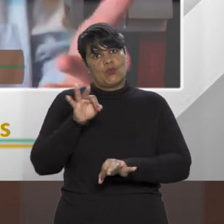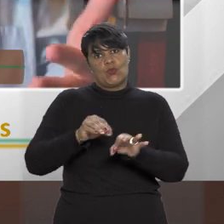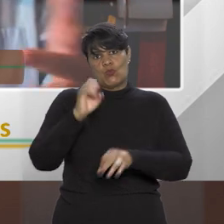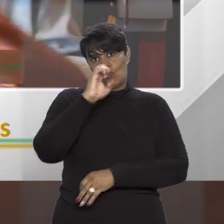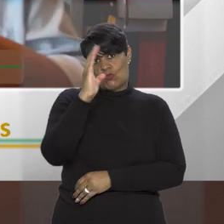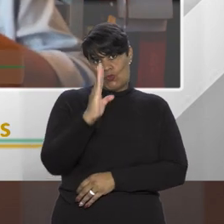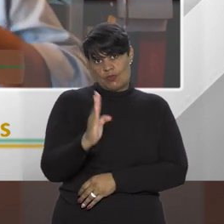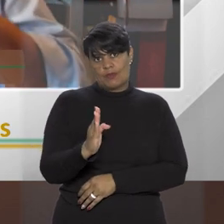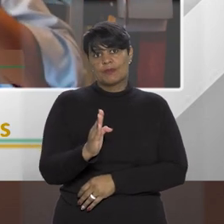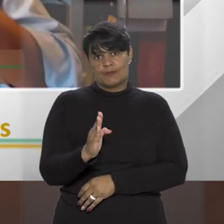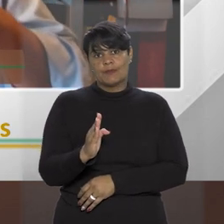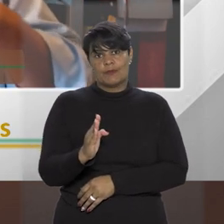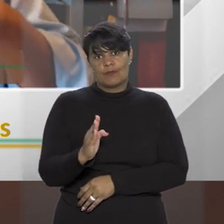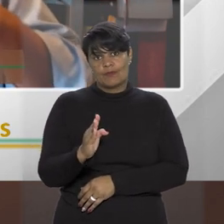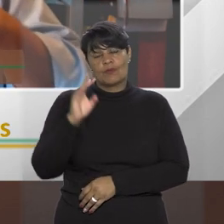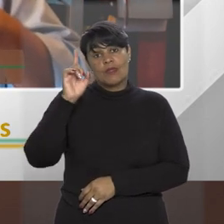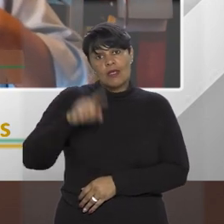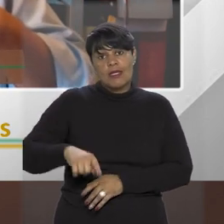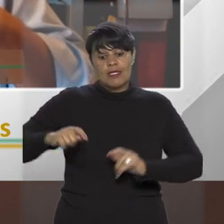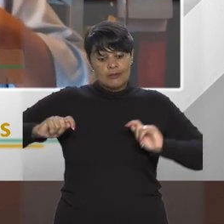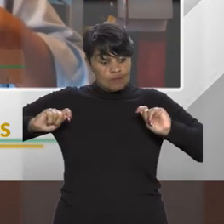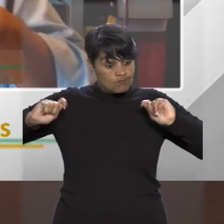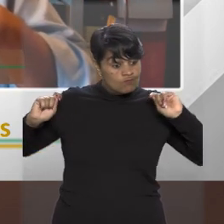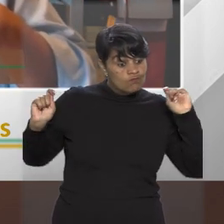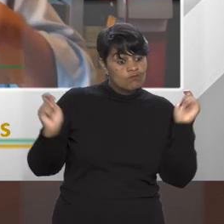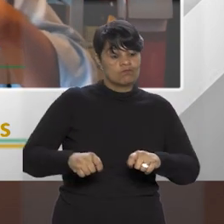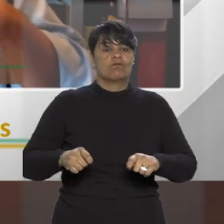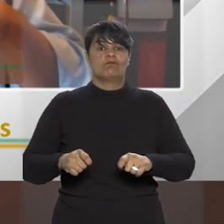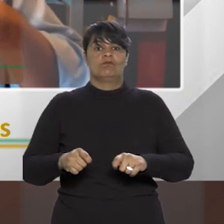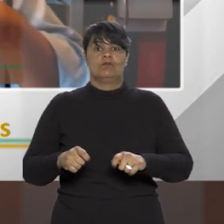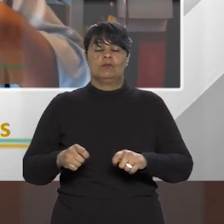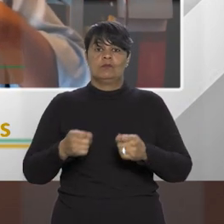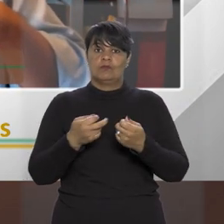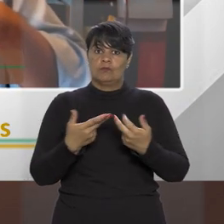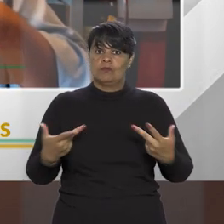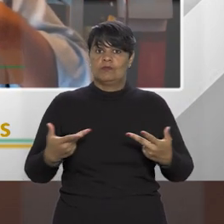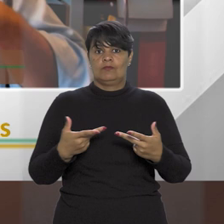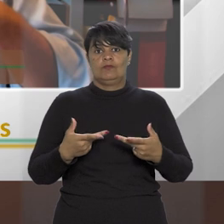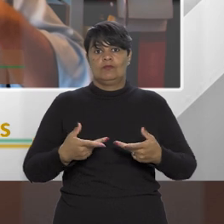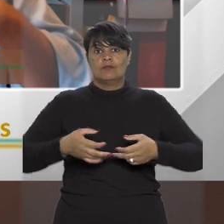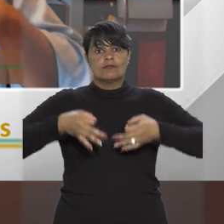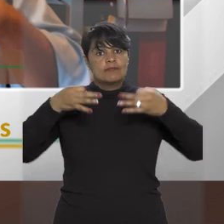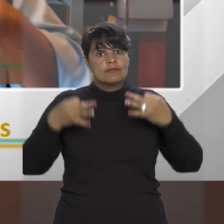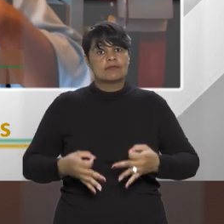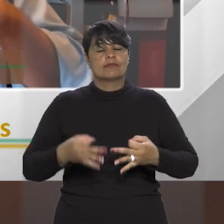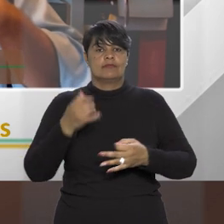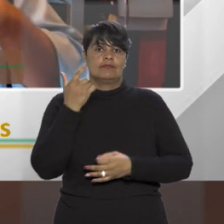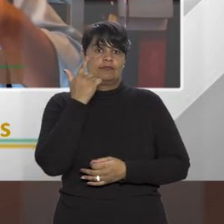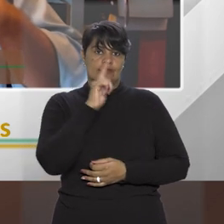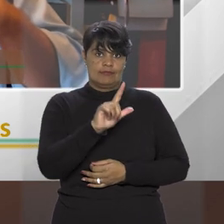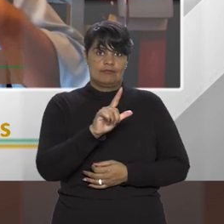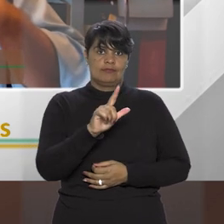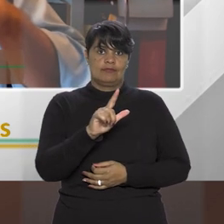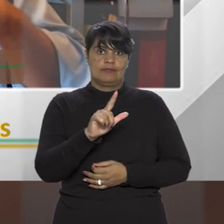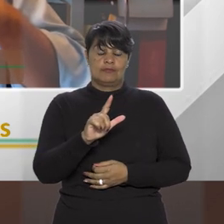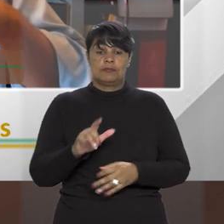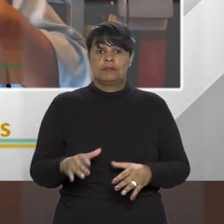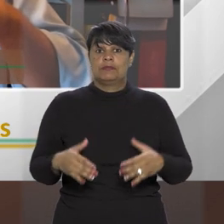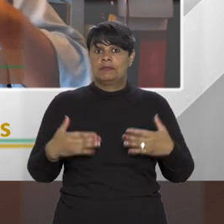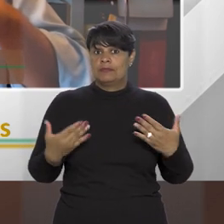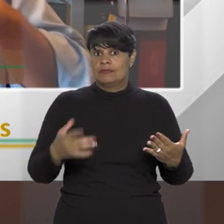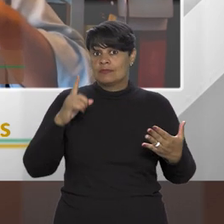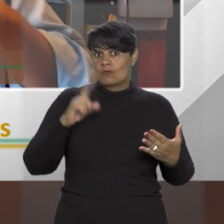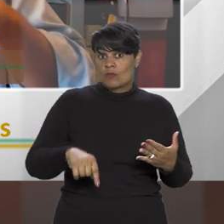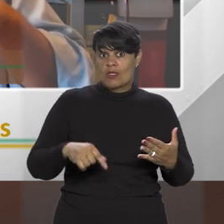mais rendimento ao nosso sistema. Iniciativas como essa, do STJ com a Advocacia Pública Federal,